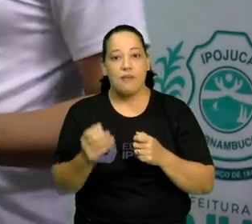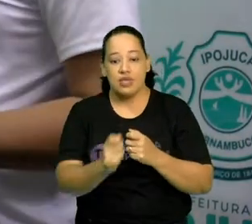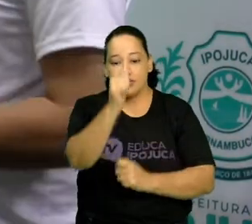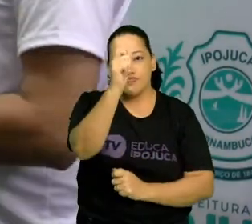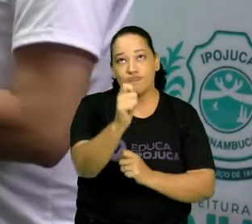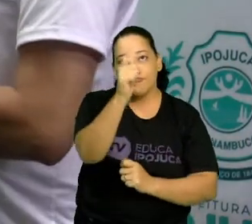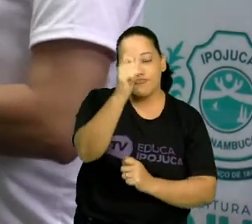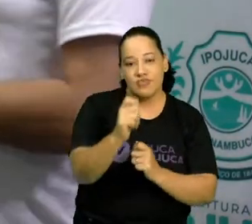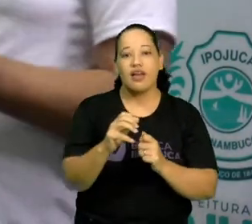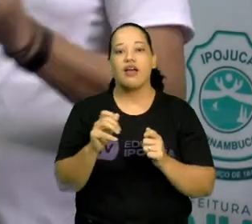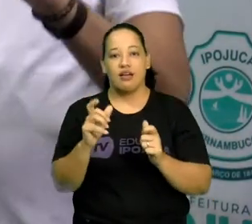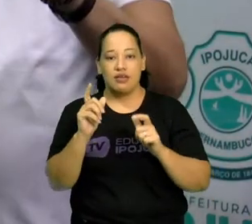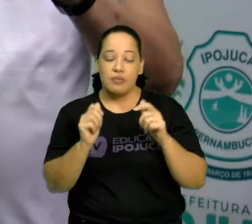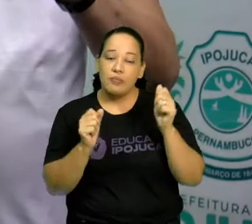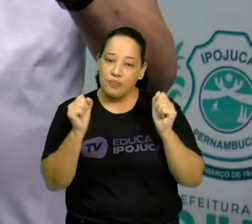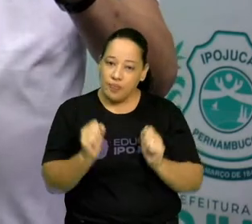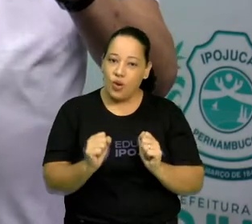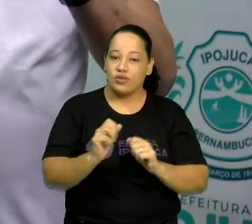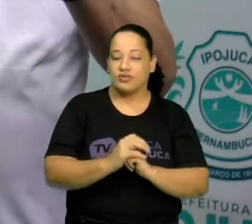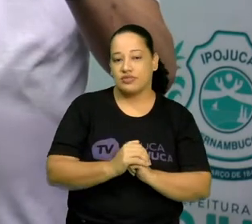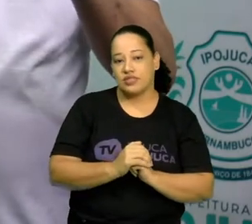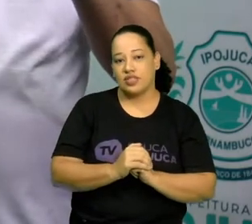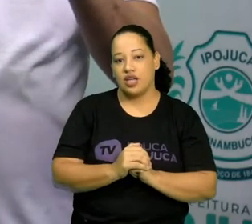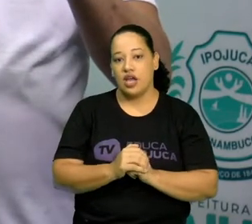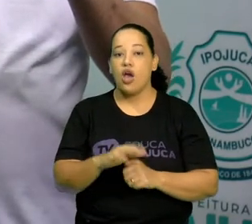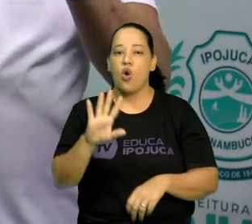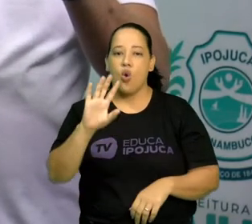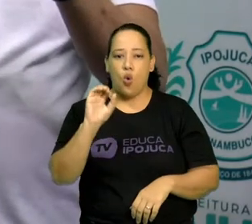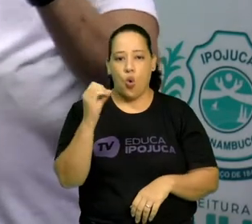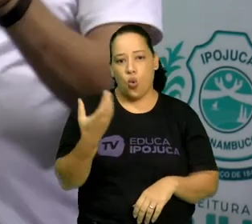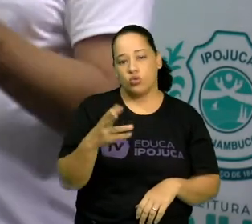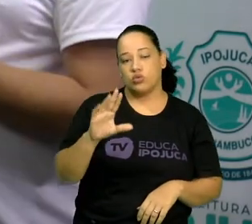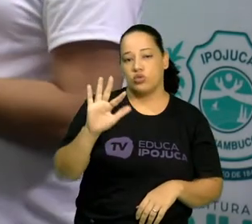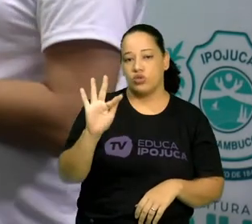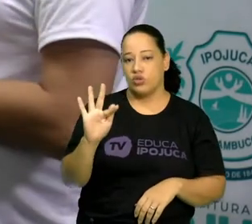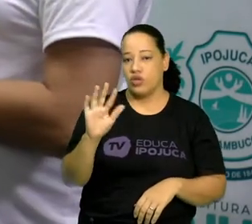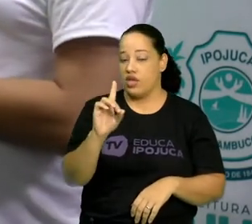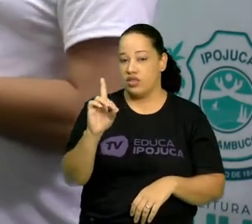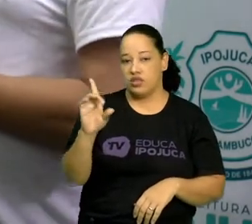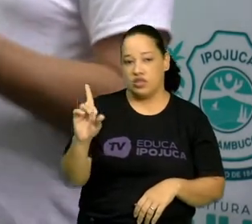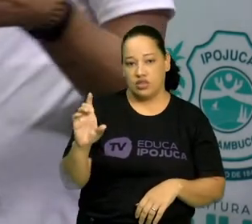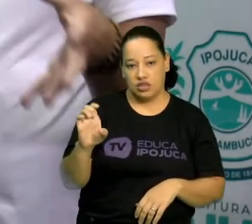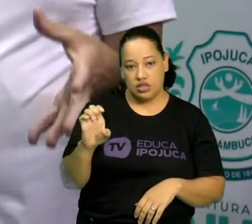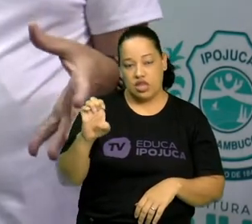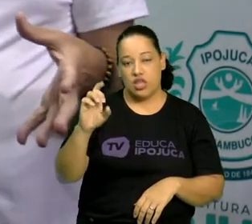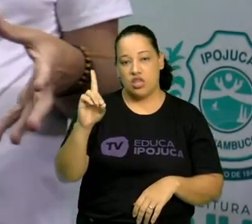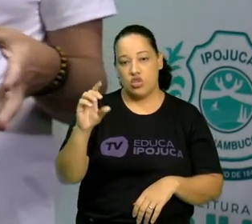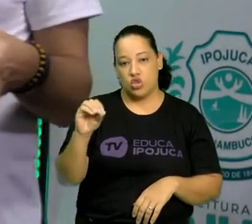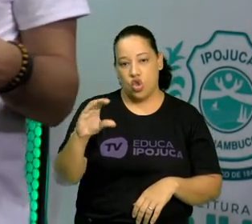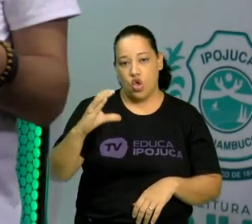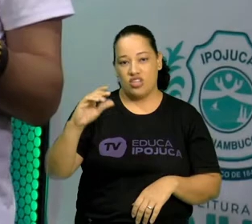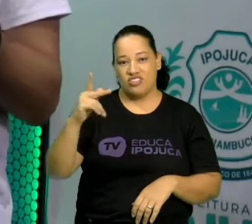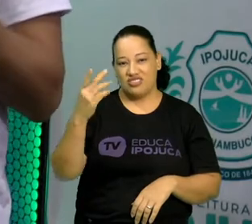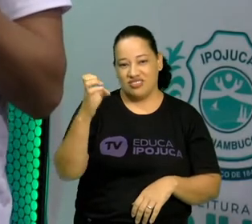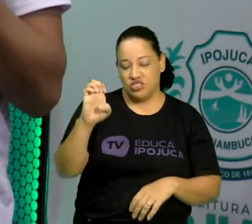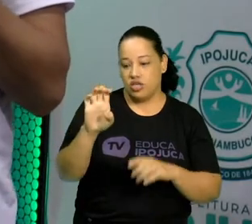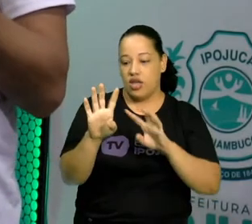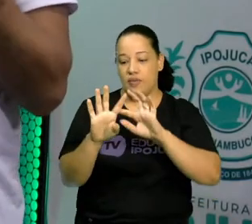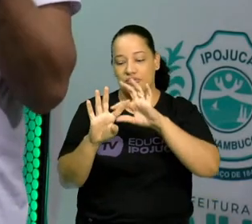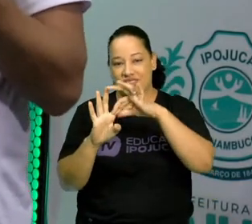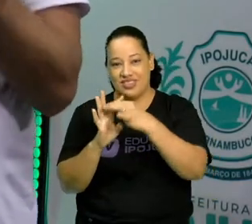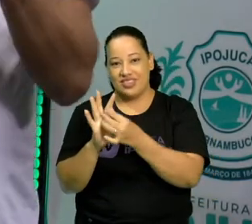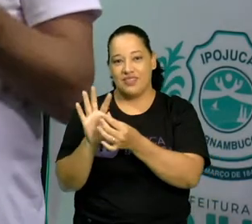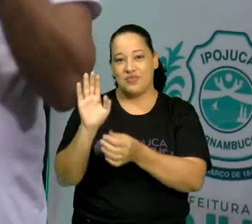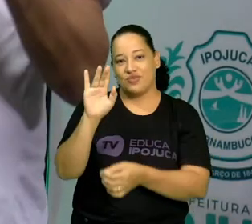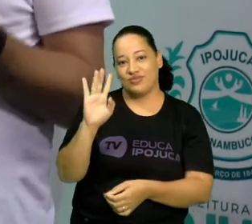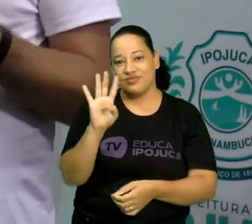varas, ok? O dedoche, que é aquele bem pequenininho que a gente coloca nos dedos. E o mamulengo, que é aquele